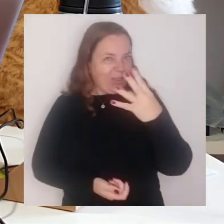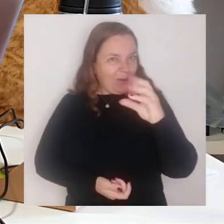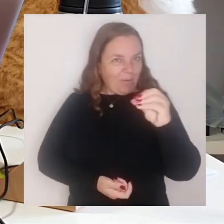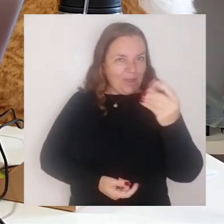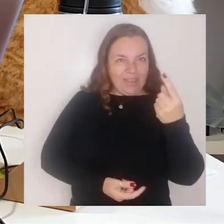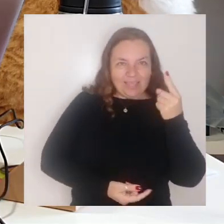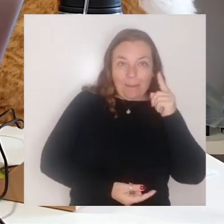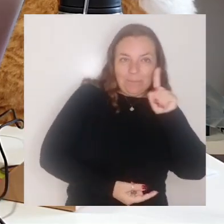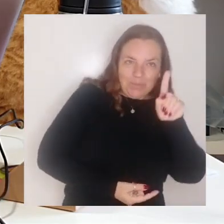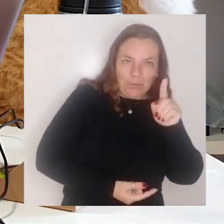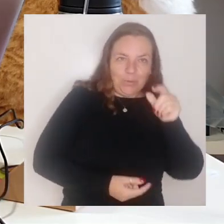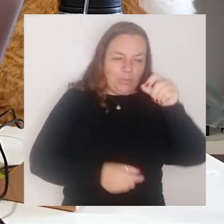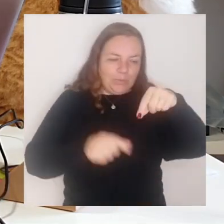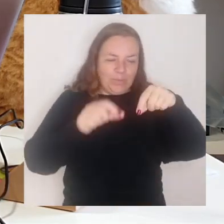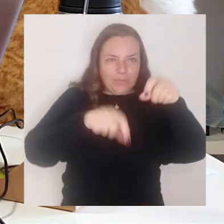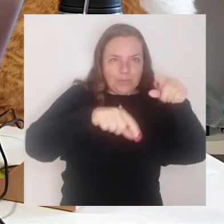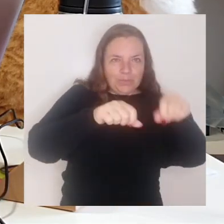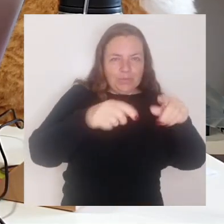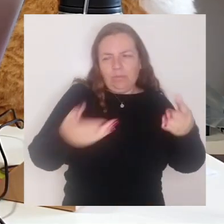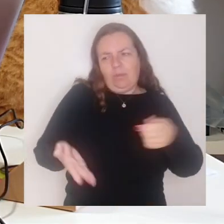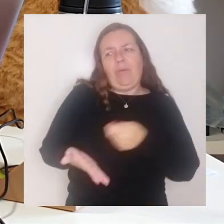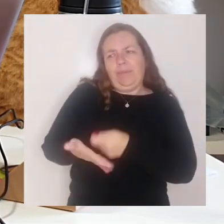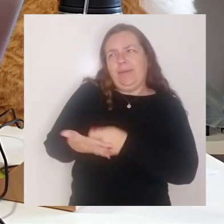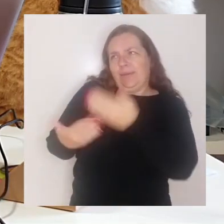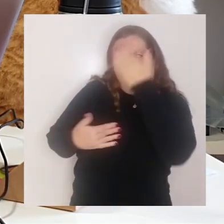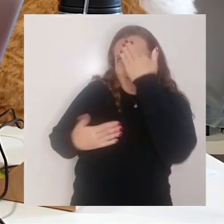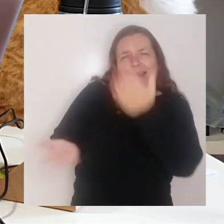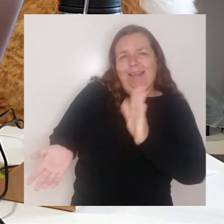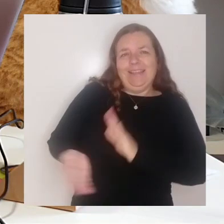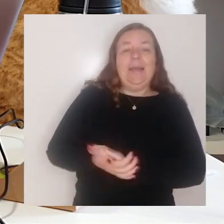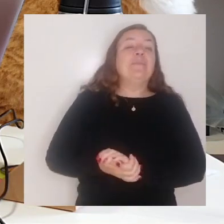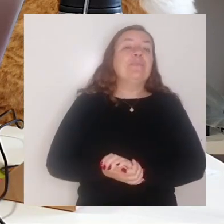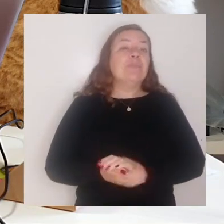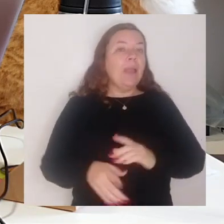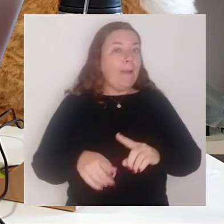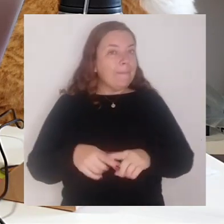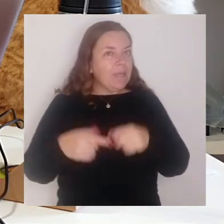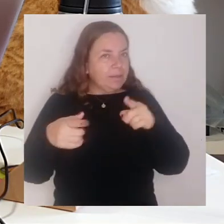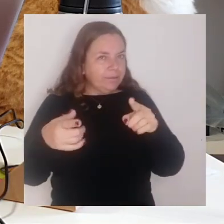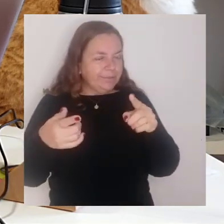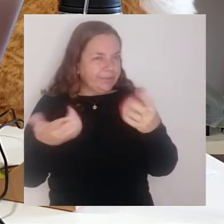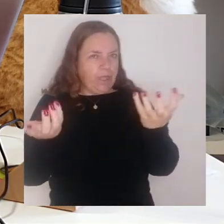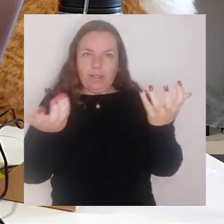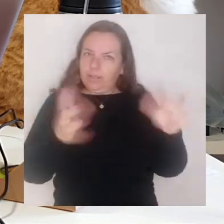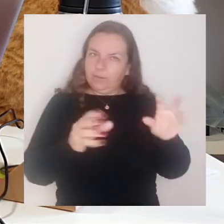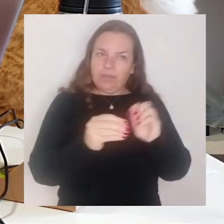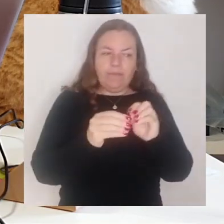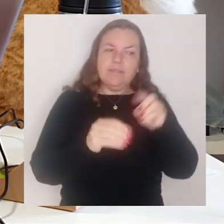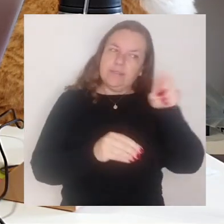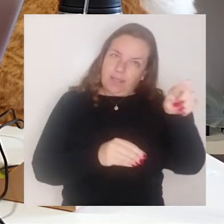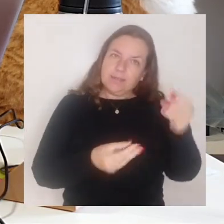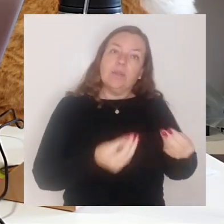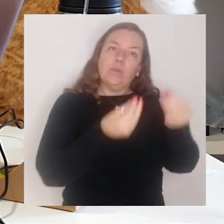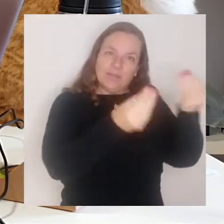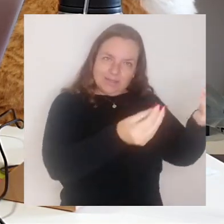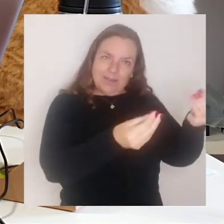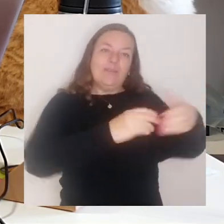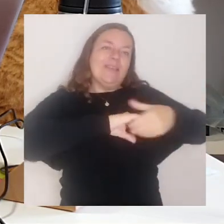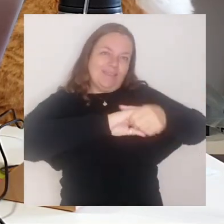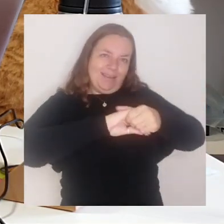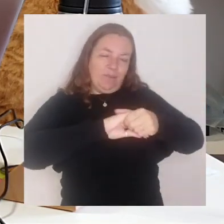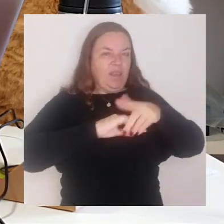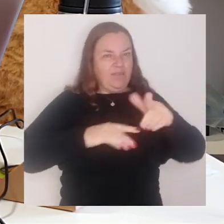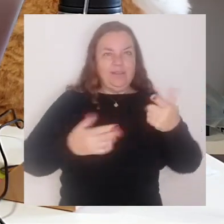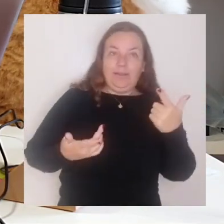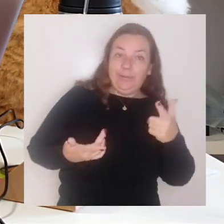de 40 mil mudas, nada mais que obrigação, né, querido? Muito obrigada. Bom, e se você não quiser fazer por meio dessa campanha, se você não